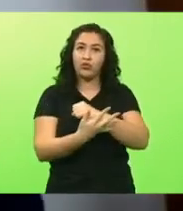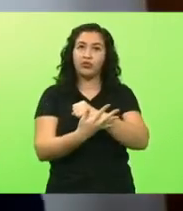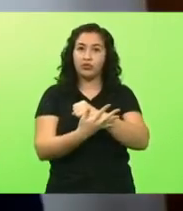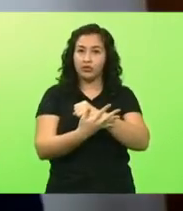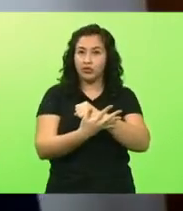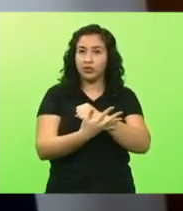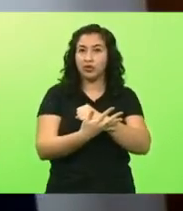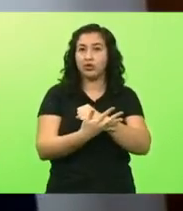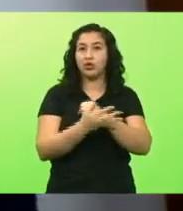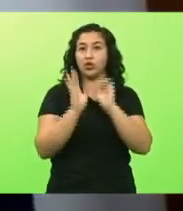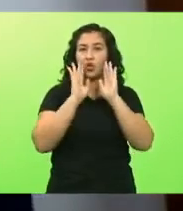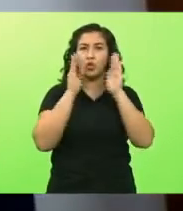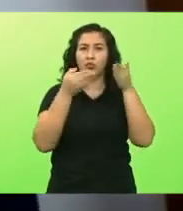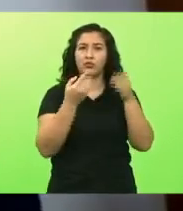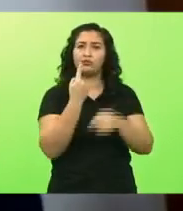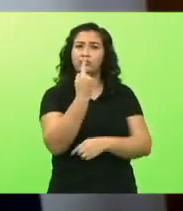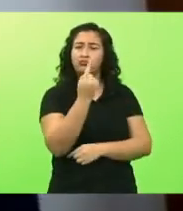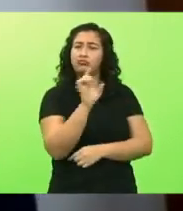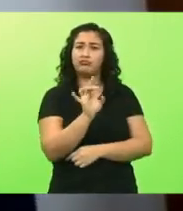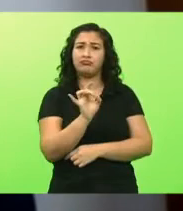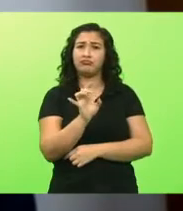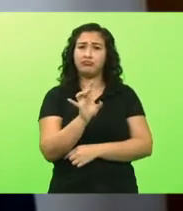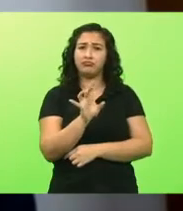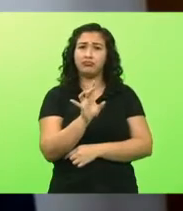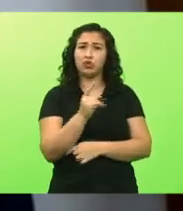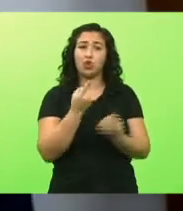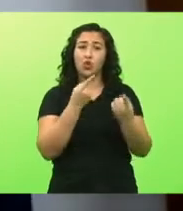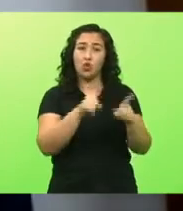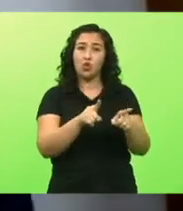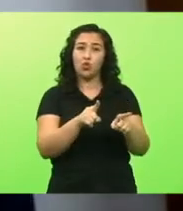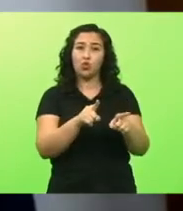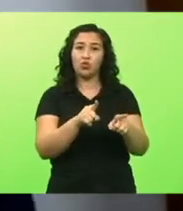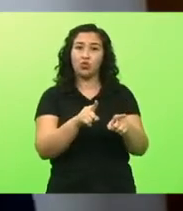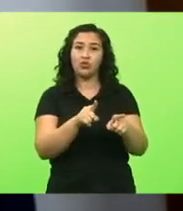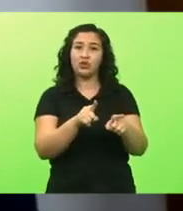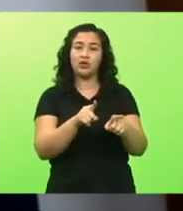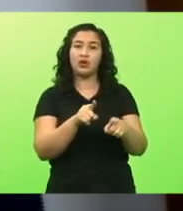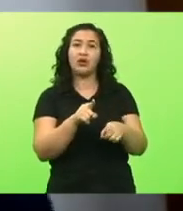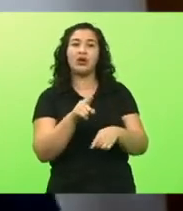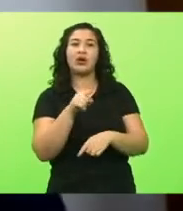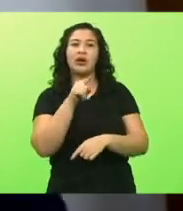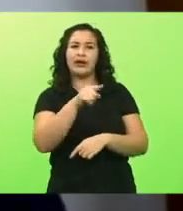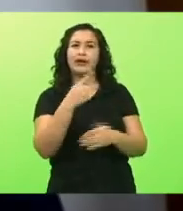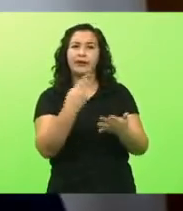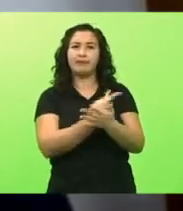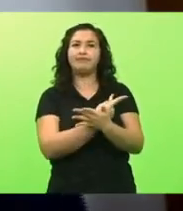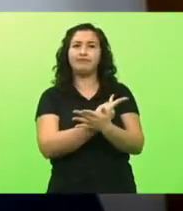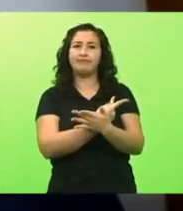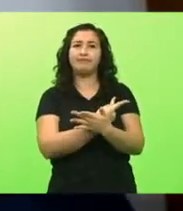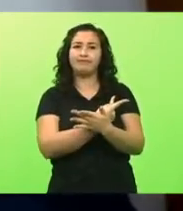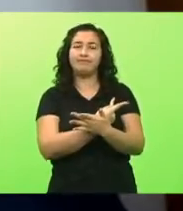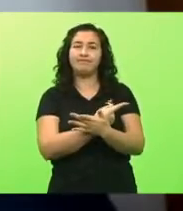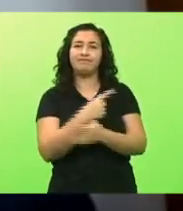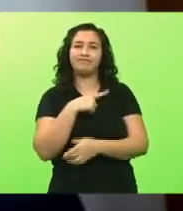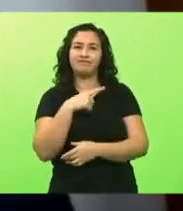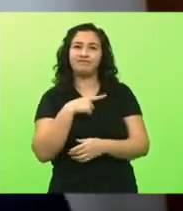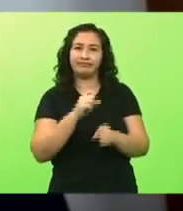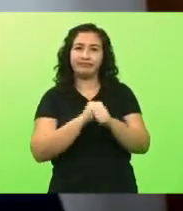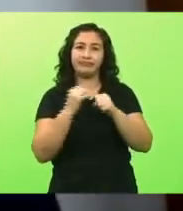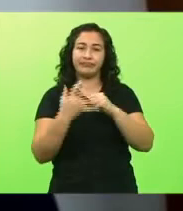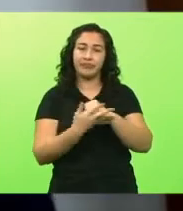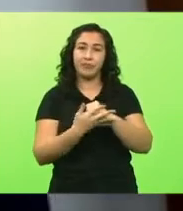com um objetivo só, para atacar um inimigo em comum, que é o Covid, que, embora algumas